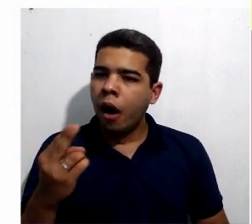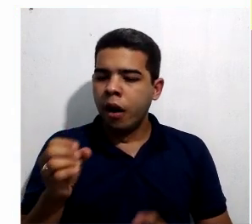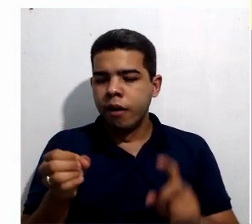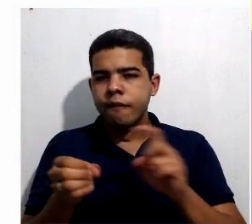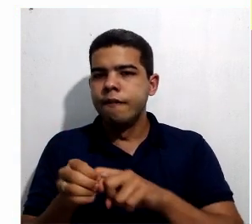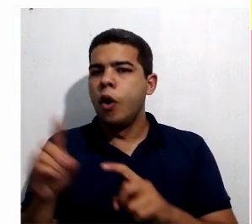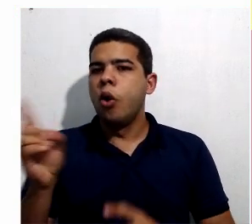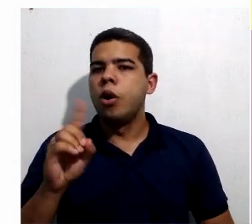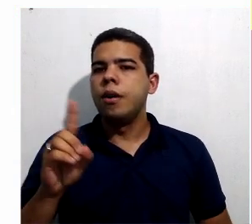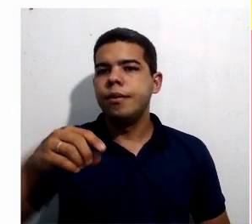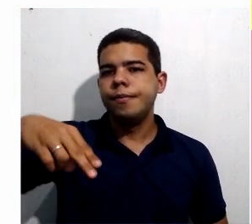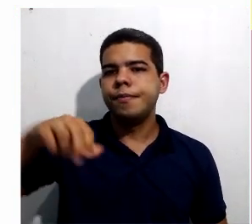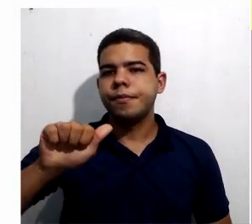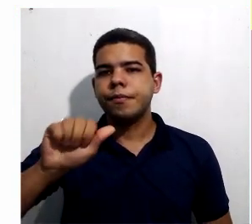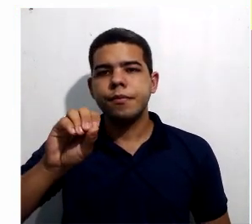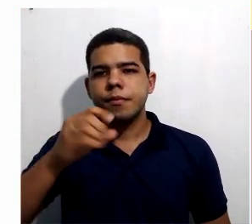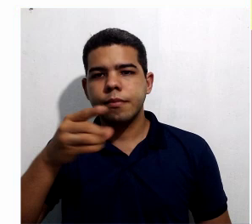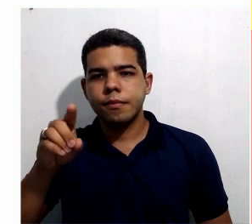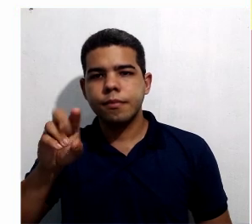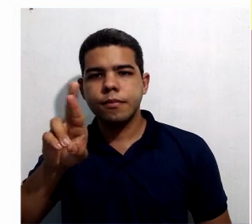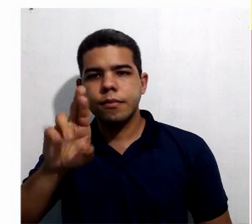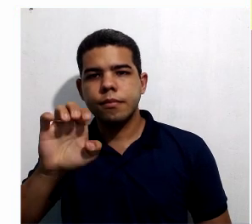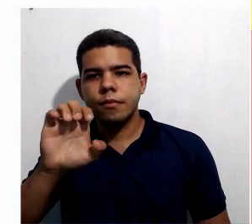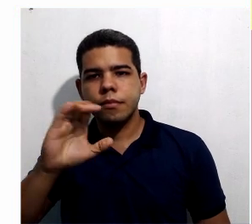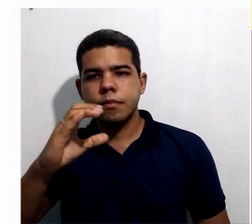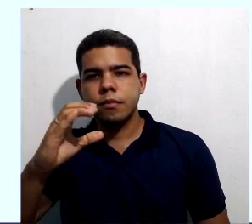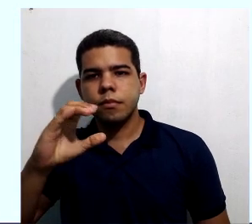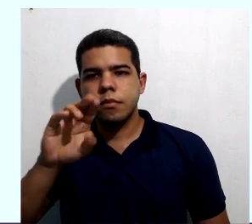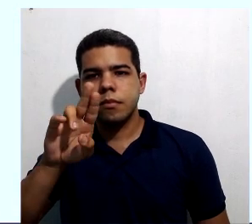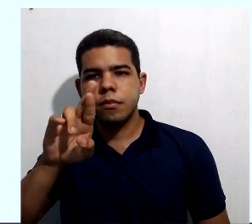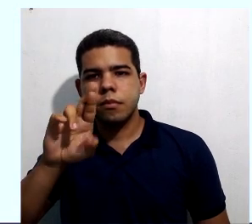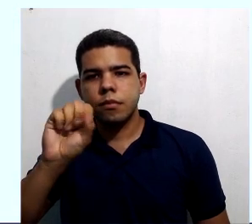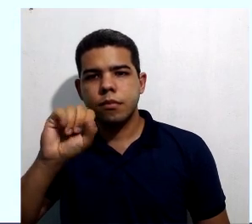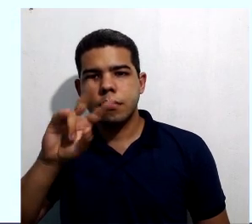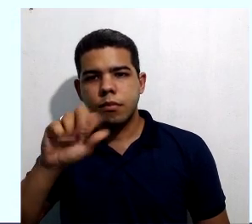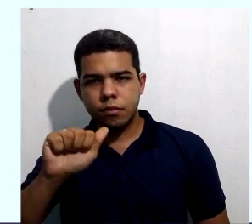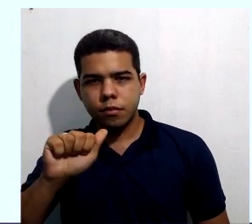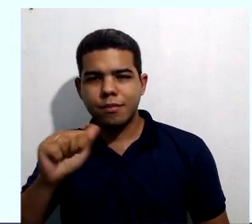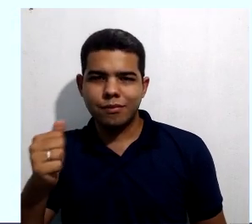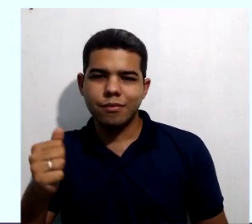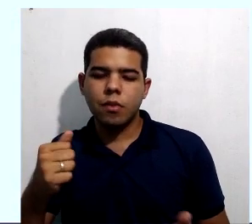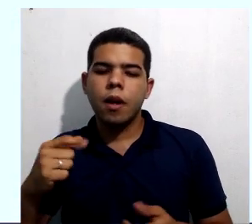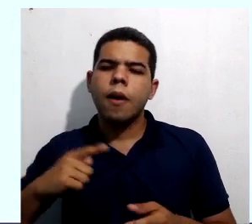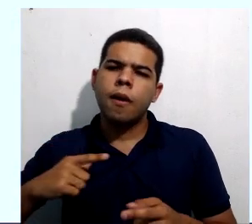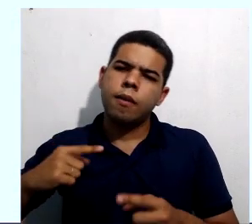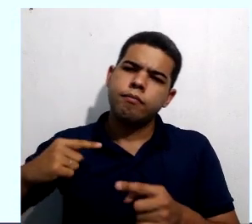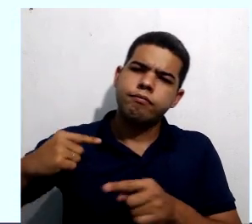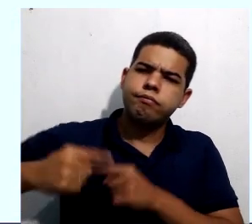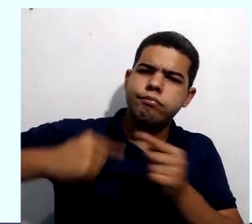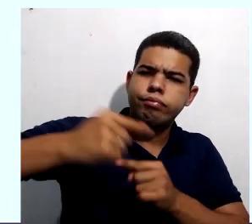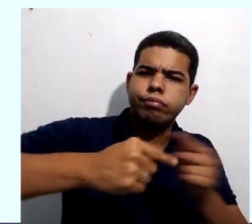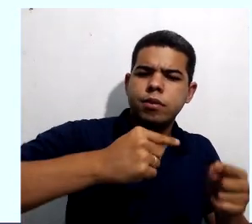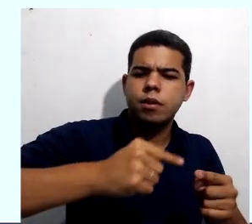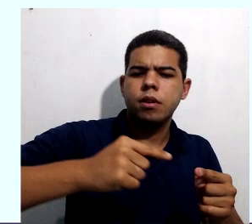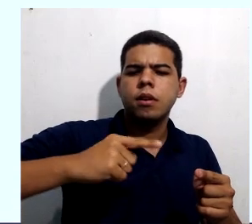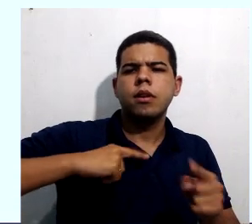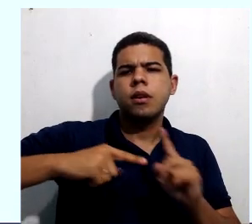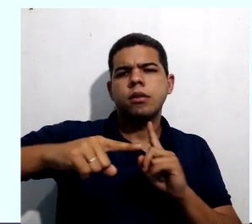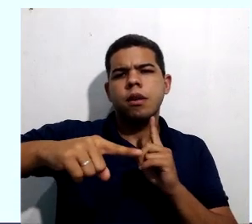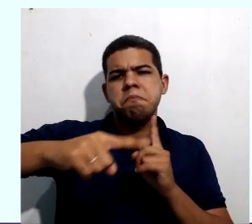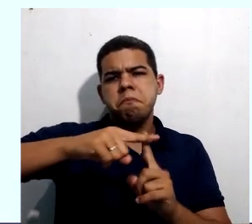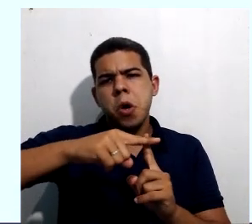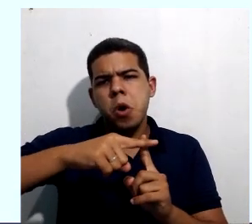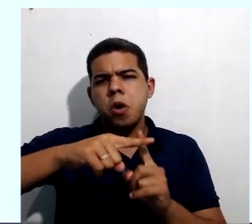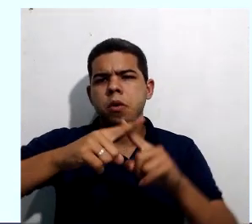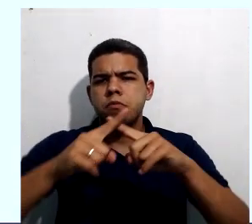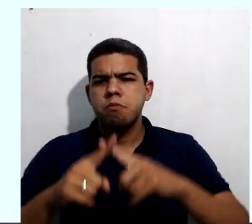os padrões de uma sequência. E quando eu falei a vocês que existe ali uma sequência, pode ser uma sequência lógica, pode ser